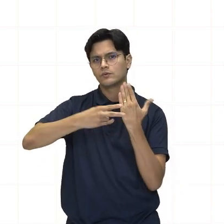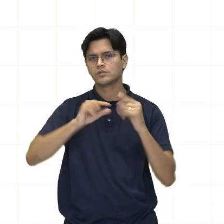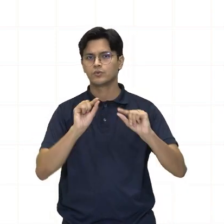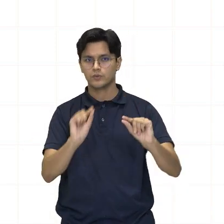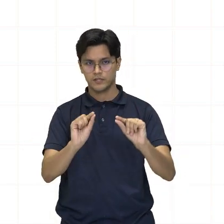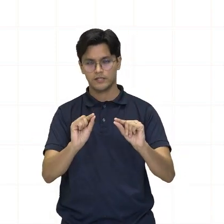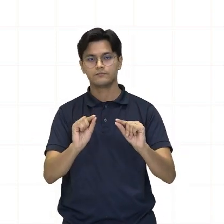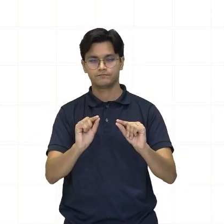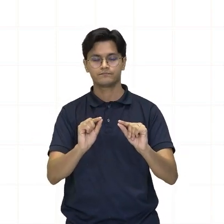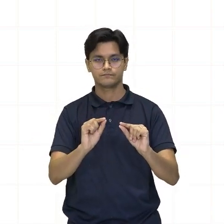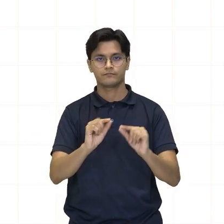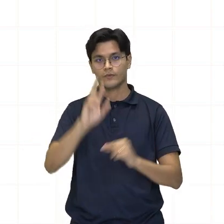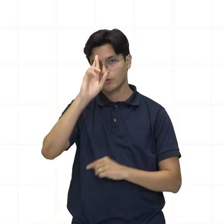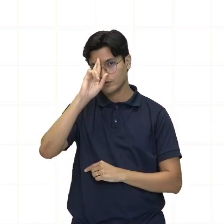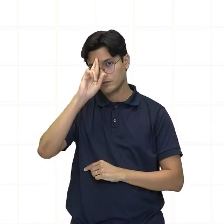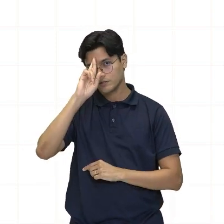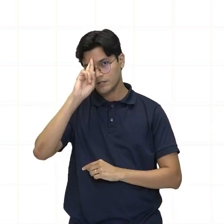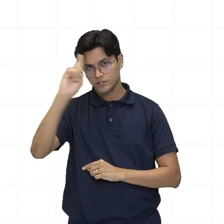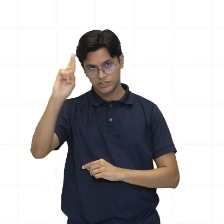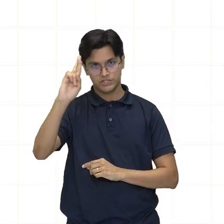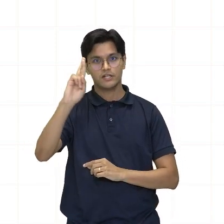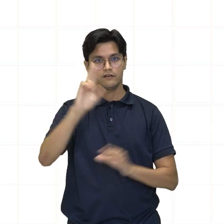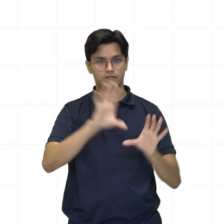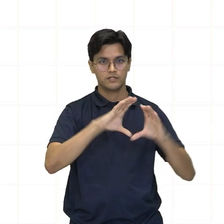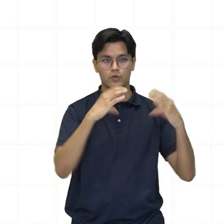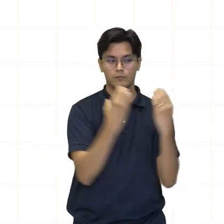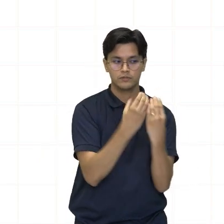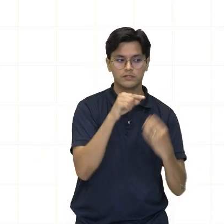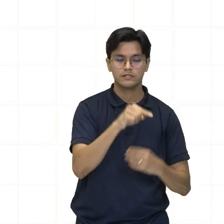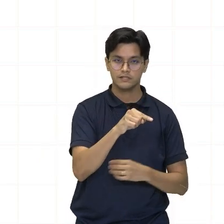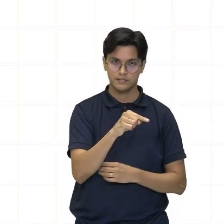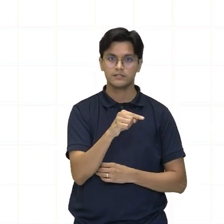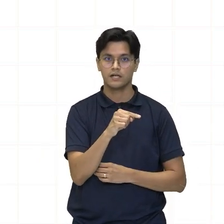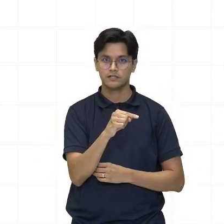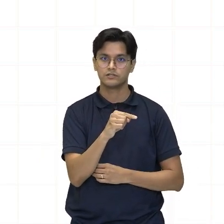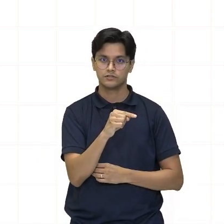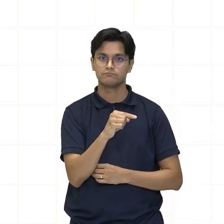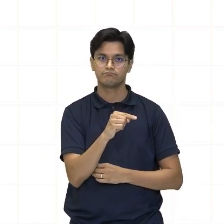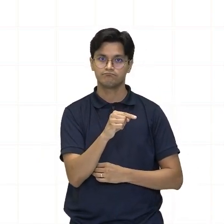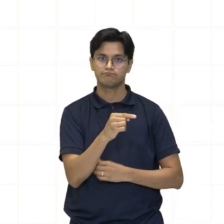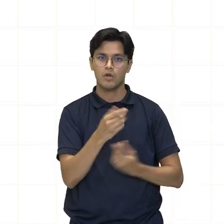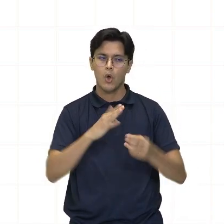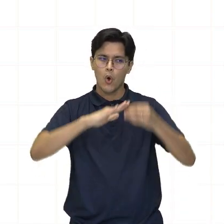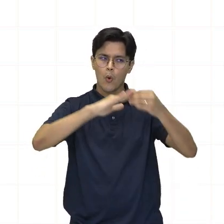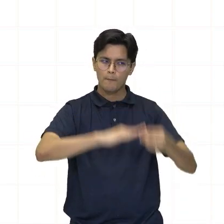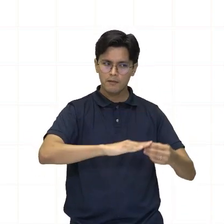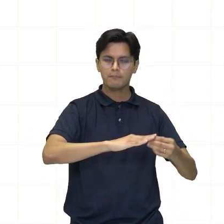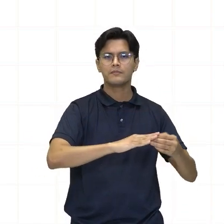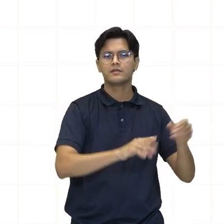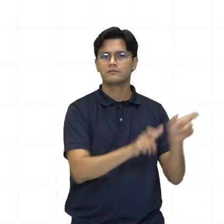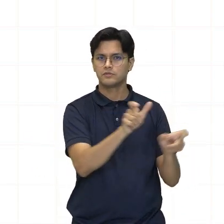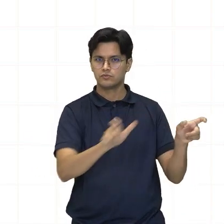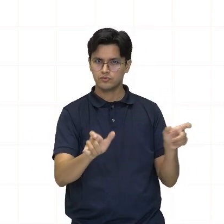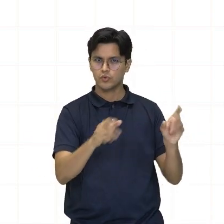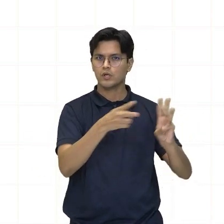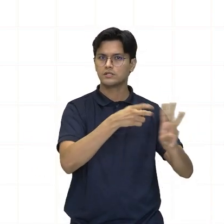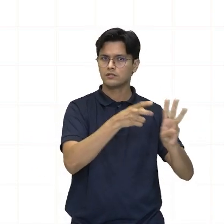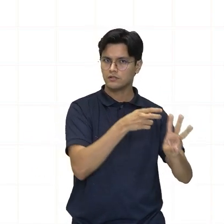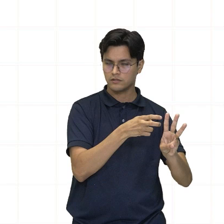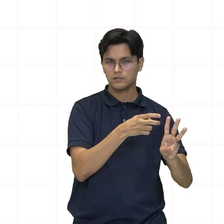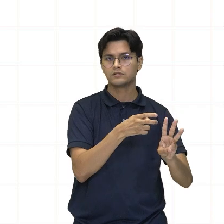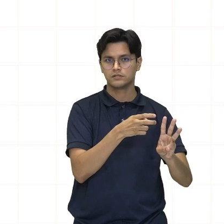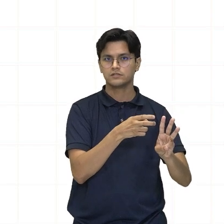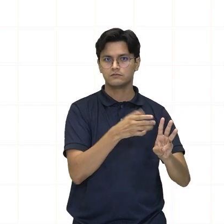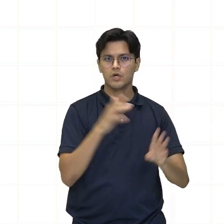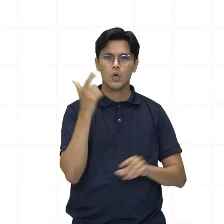eles exploravam os nativos em seu próprio benefício, tirando vantagem deles. Então, a princípio, essa